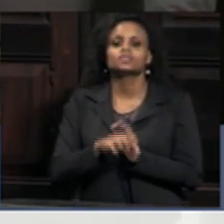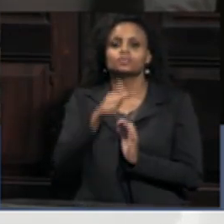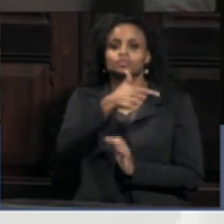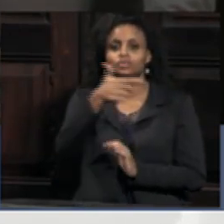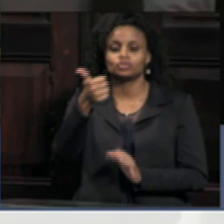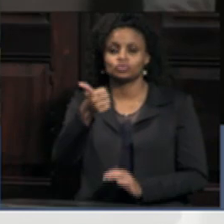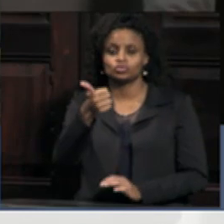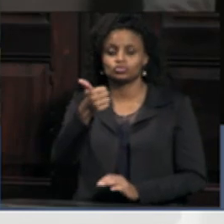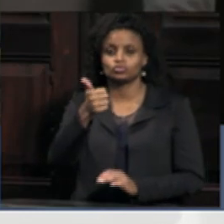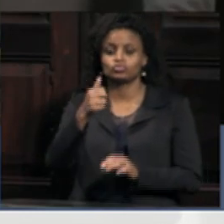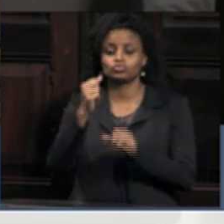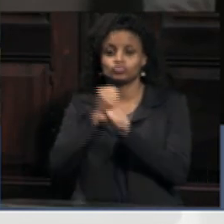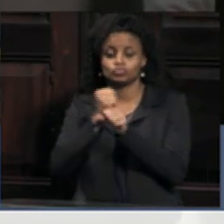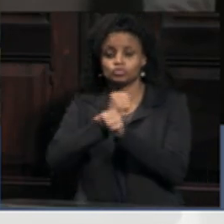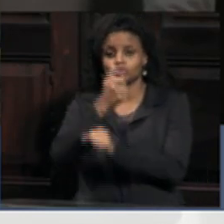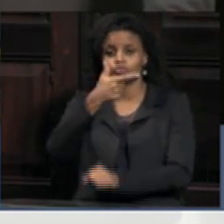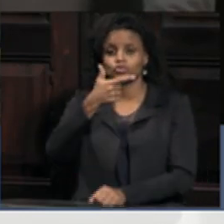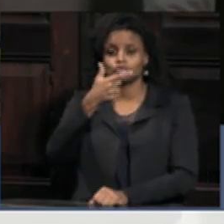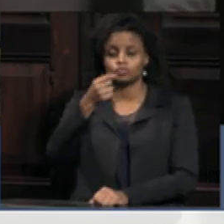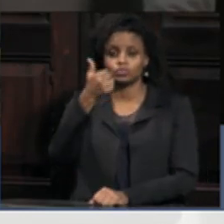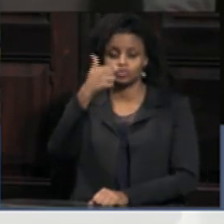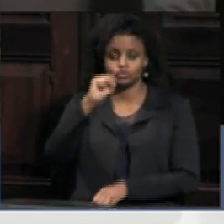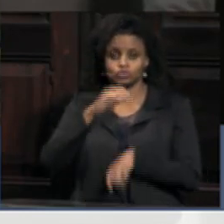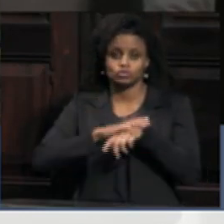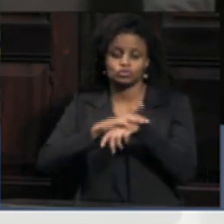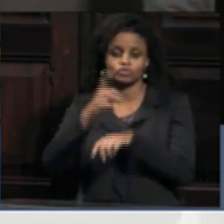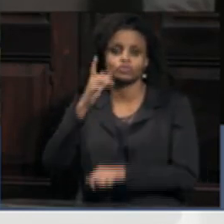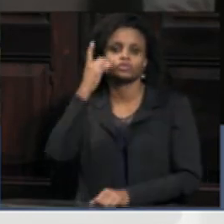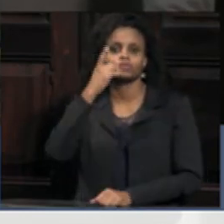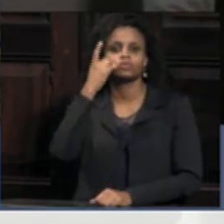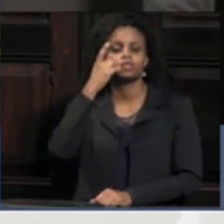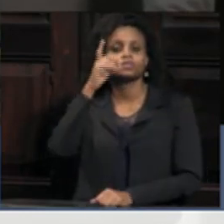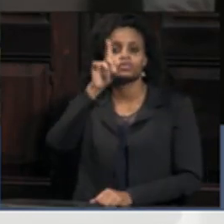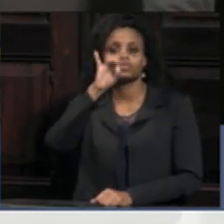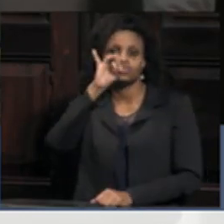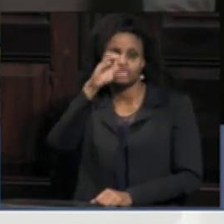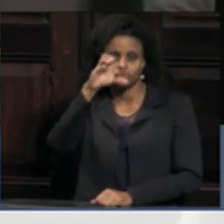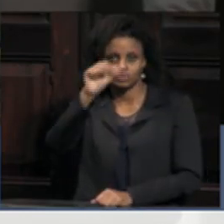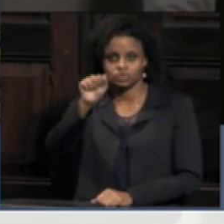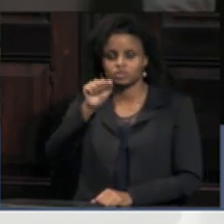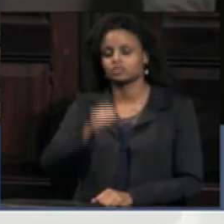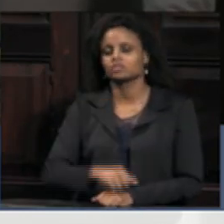3221-A/2014, autoria do deputado Wagner Montes e Dica.